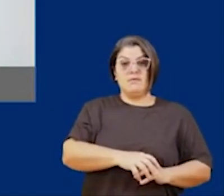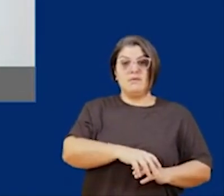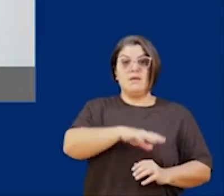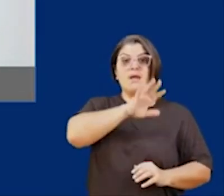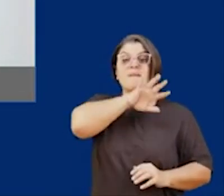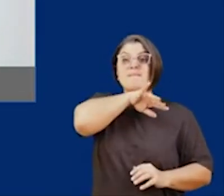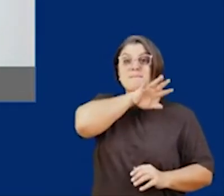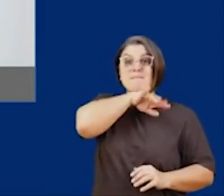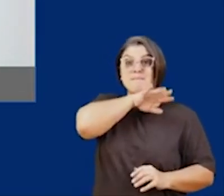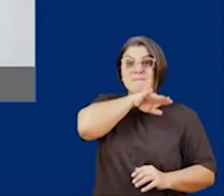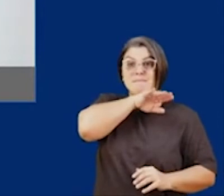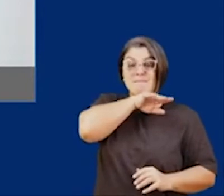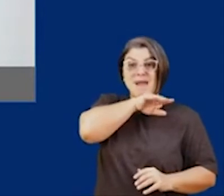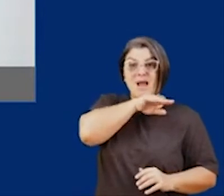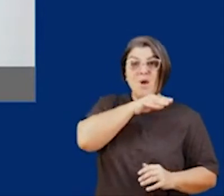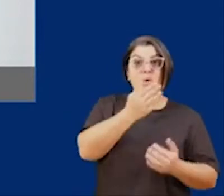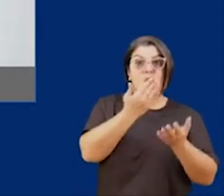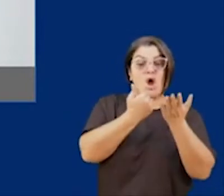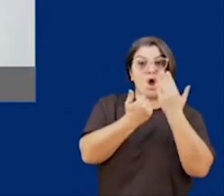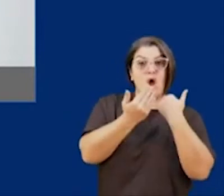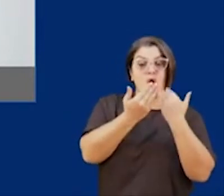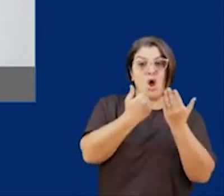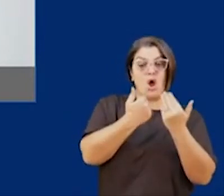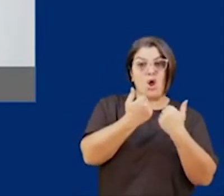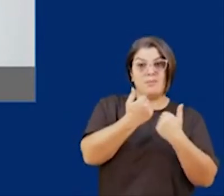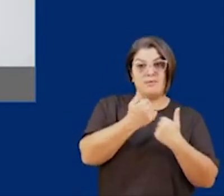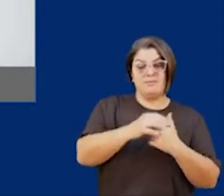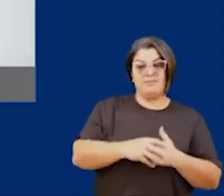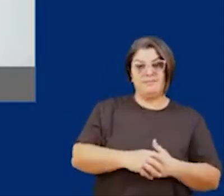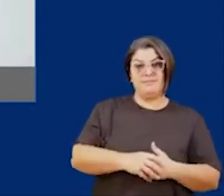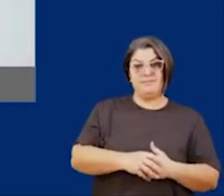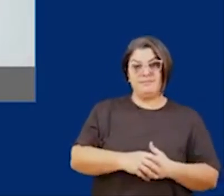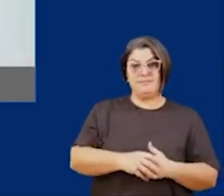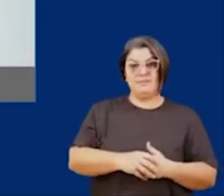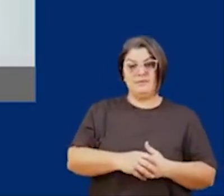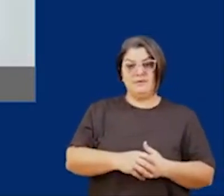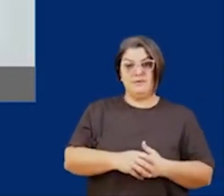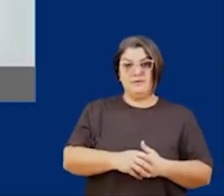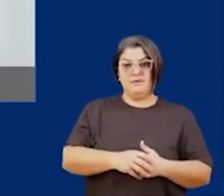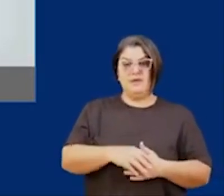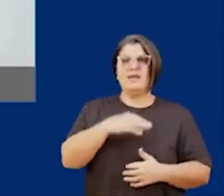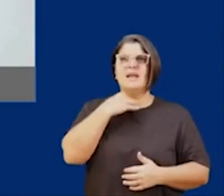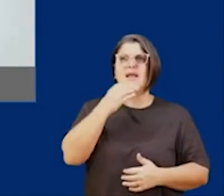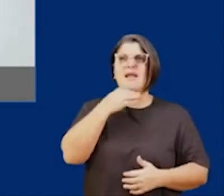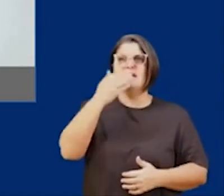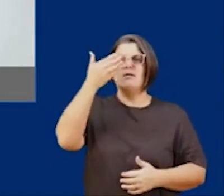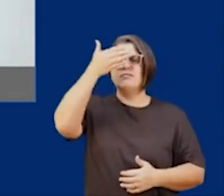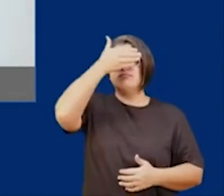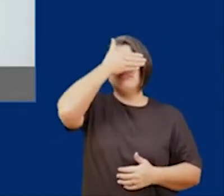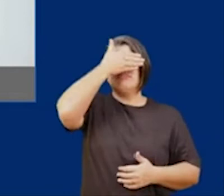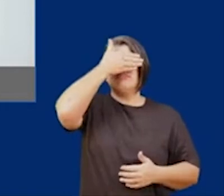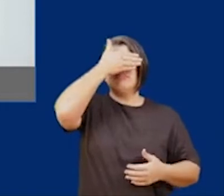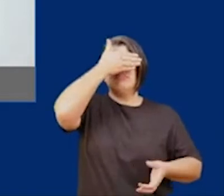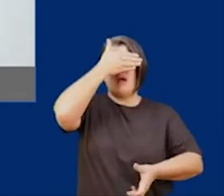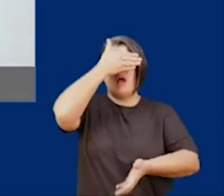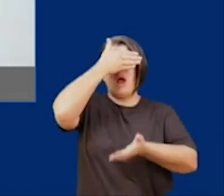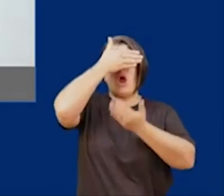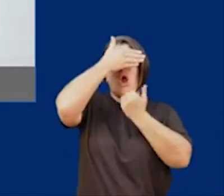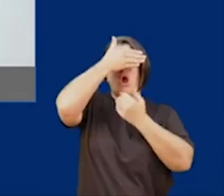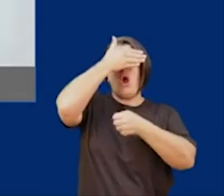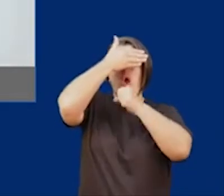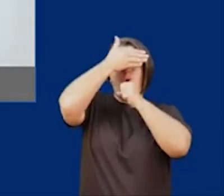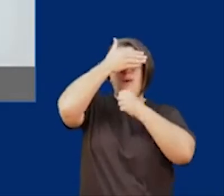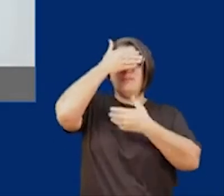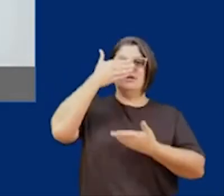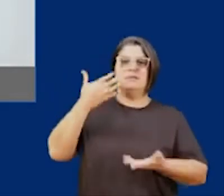da boca. E quando a gente não é consultado, ninguém tapa os olhos e fala, abre a boca, e a pessoa está segura e abre. E